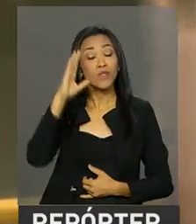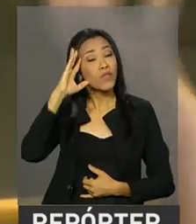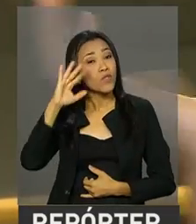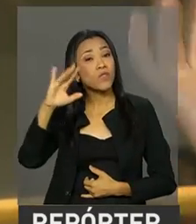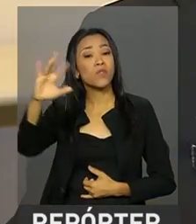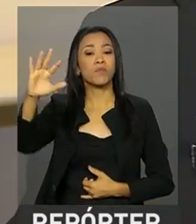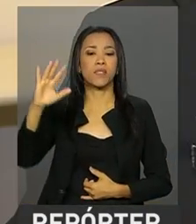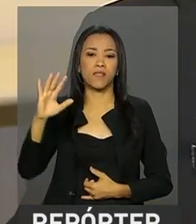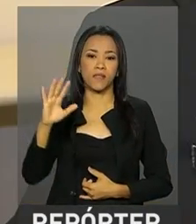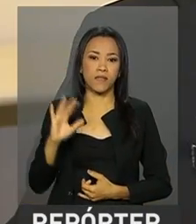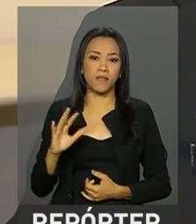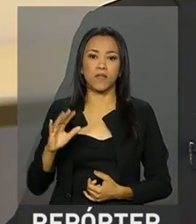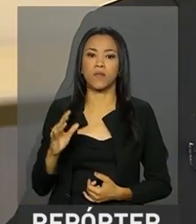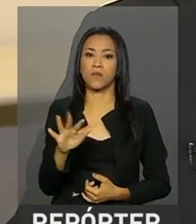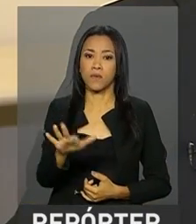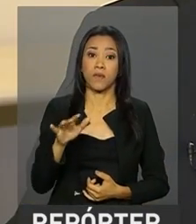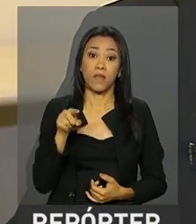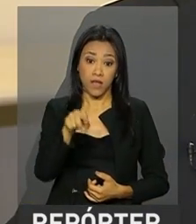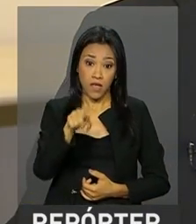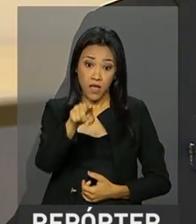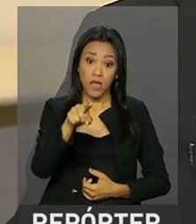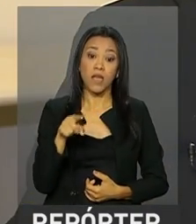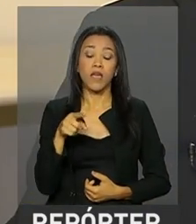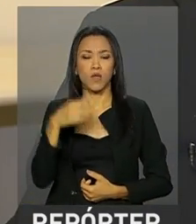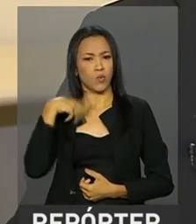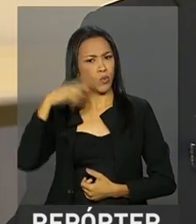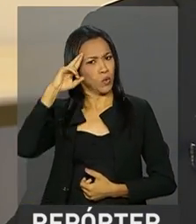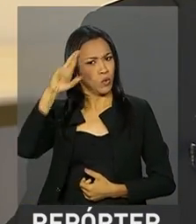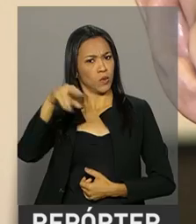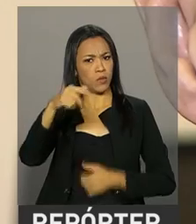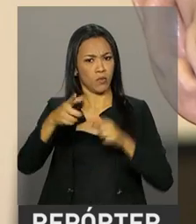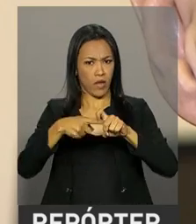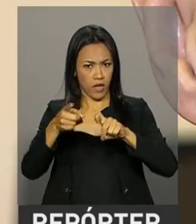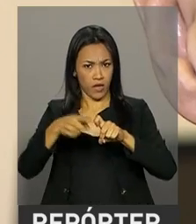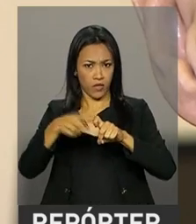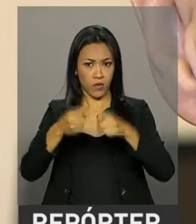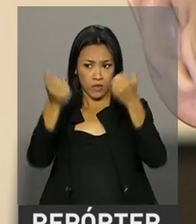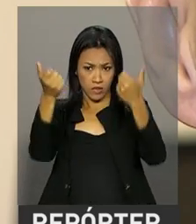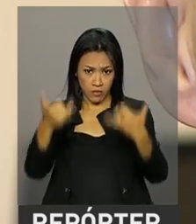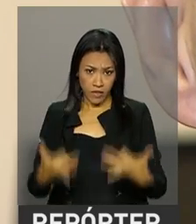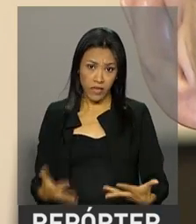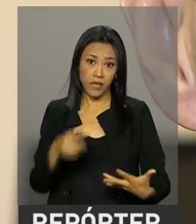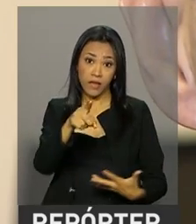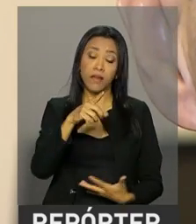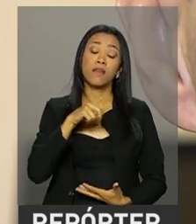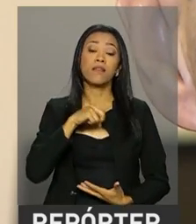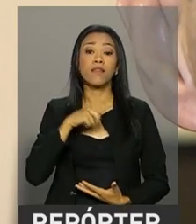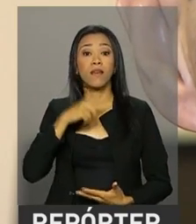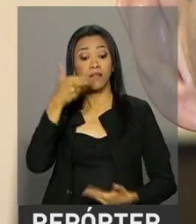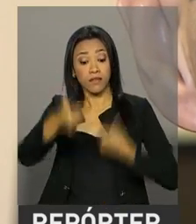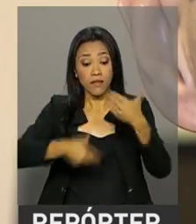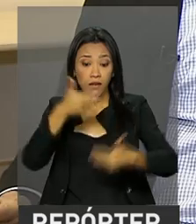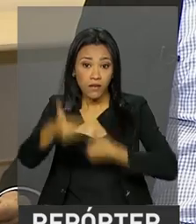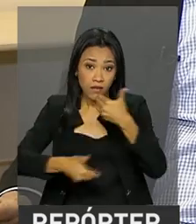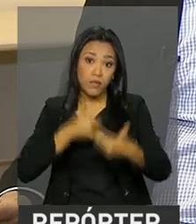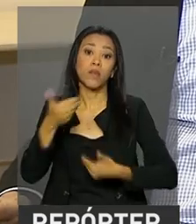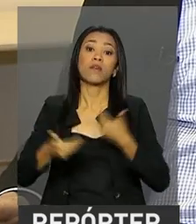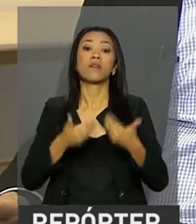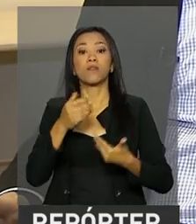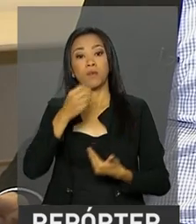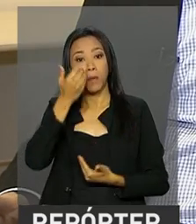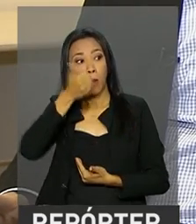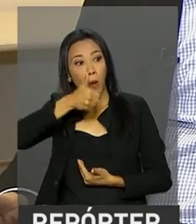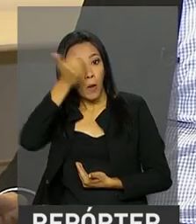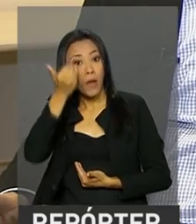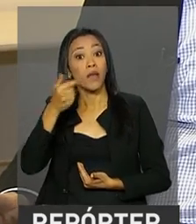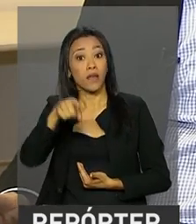o futuro. O cirurgião plástico do Agarram, Marconi Delmiro, explica que há tratamento para o lábio leporino e a